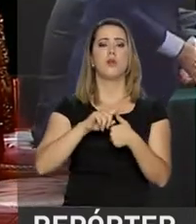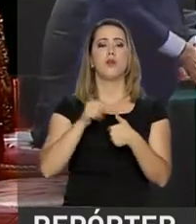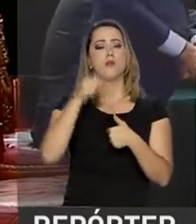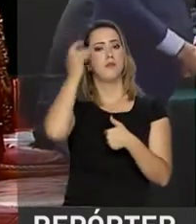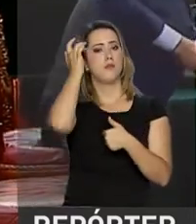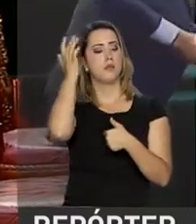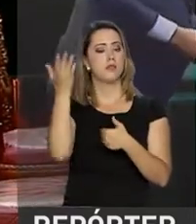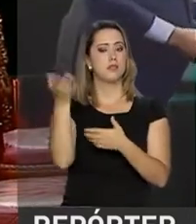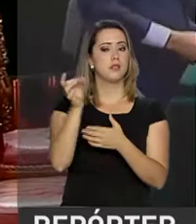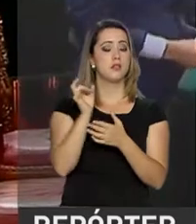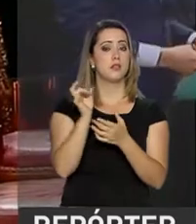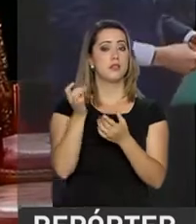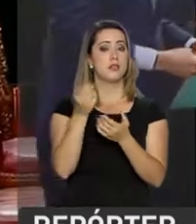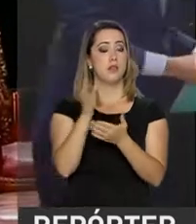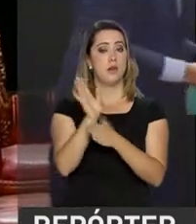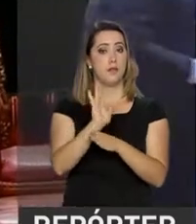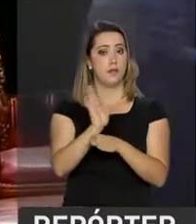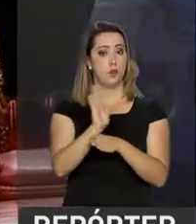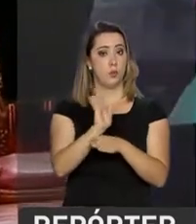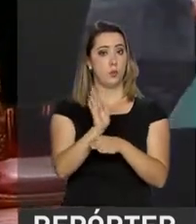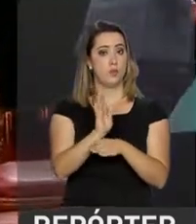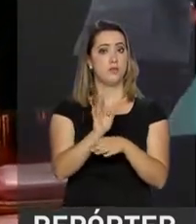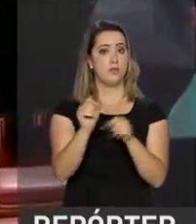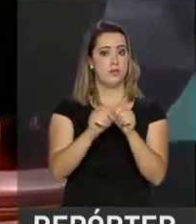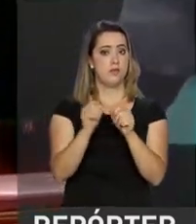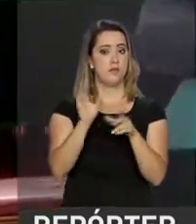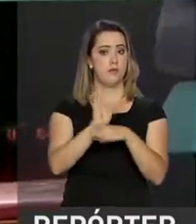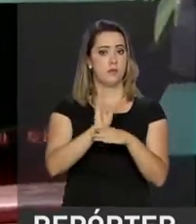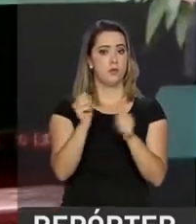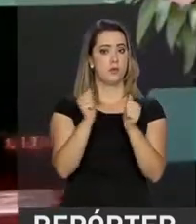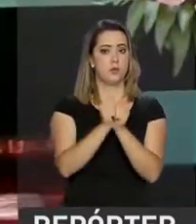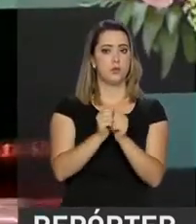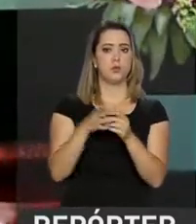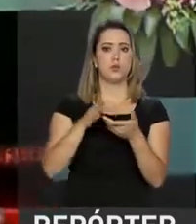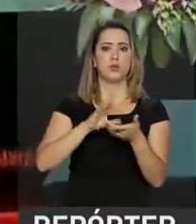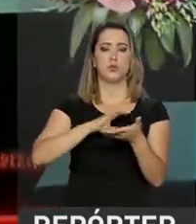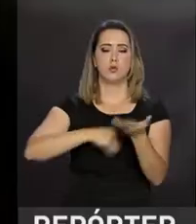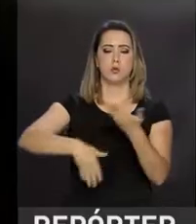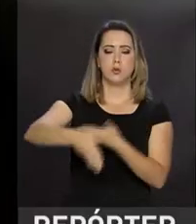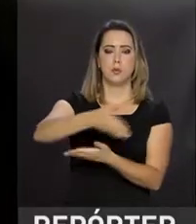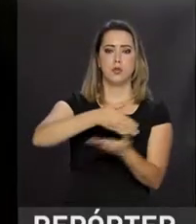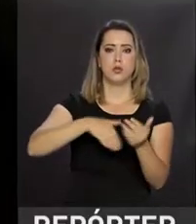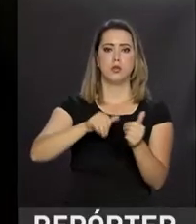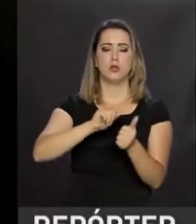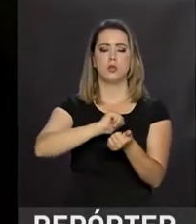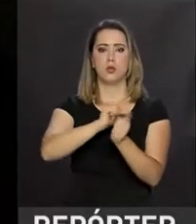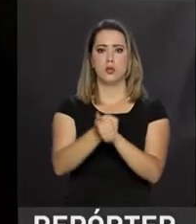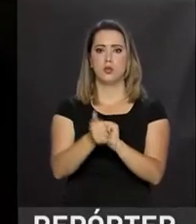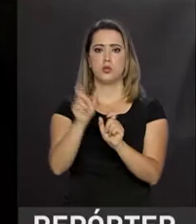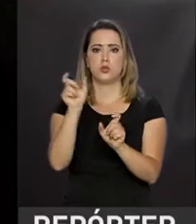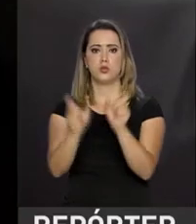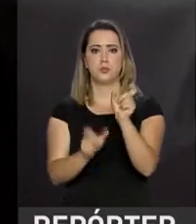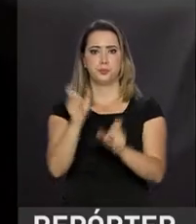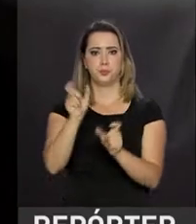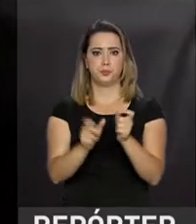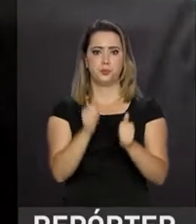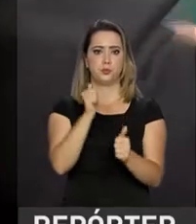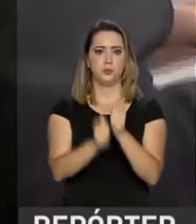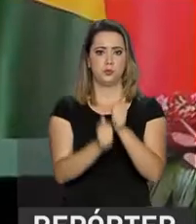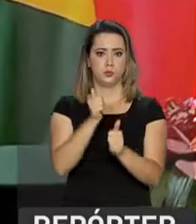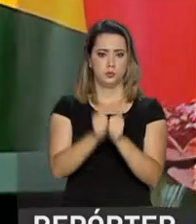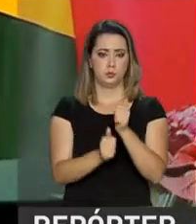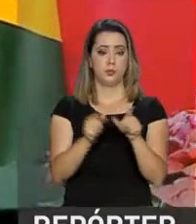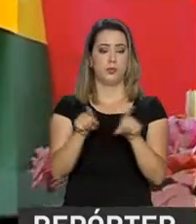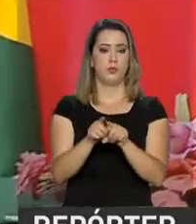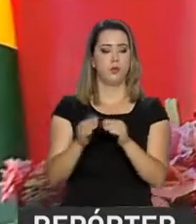a produção conjunta de filmes e o intercâmbio entre profissionais de futebol e ampliar de três para cinco anos o prazo